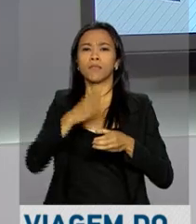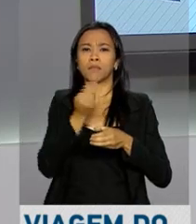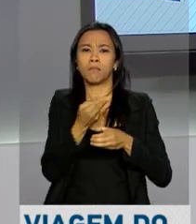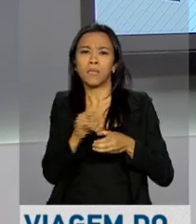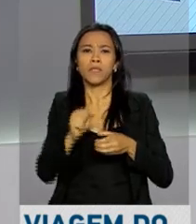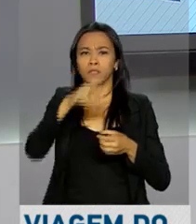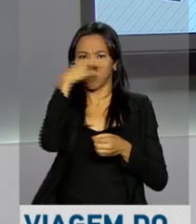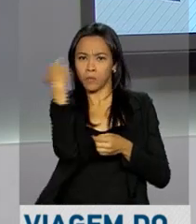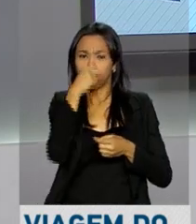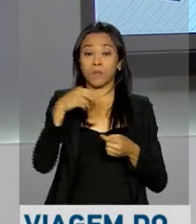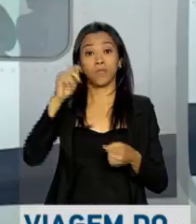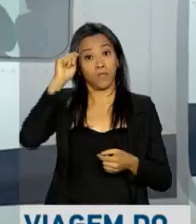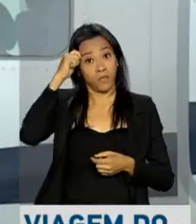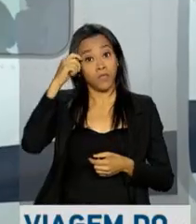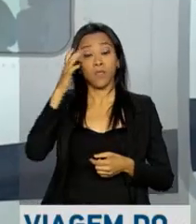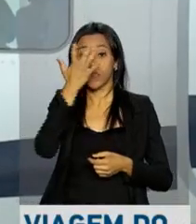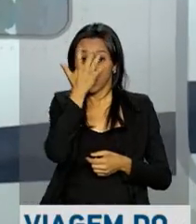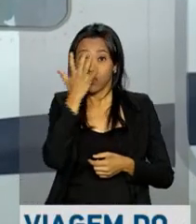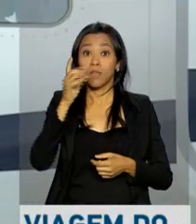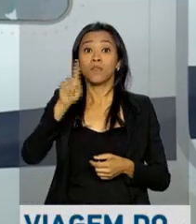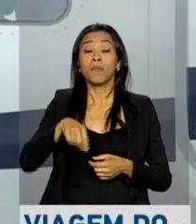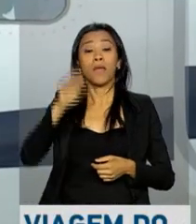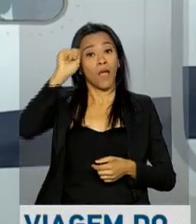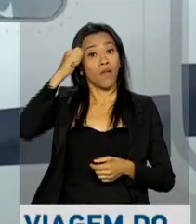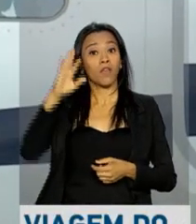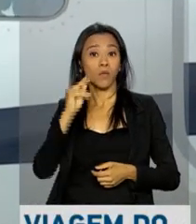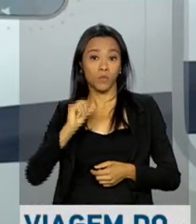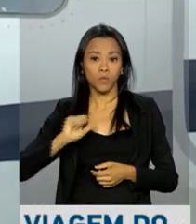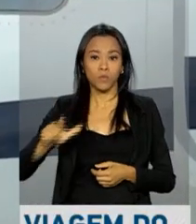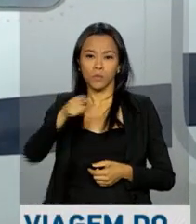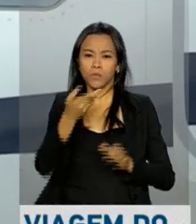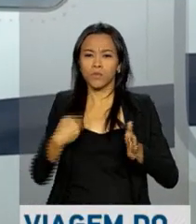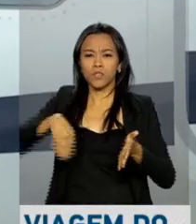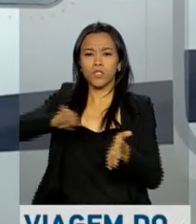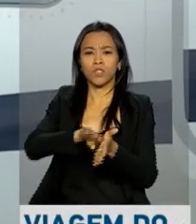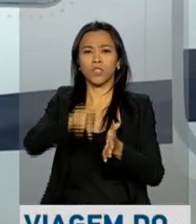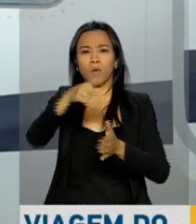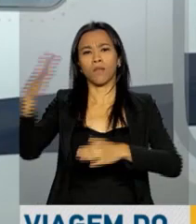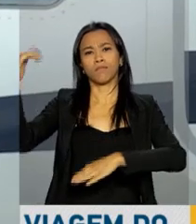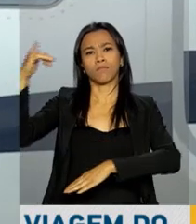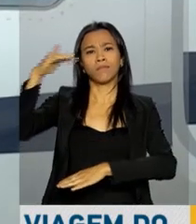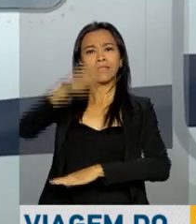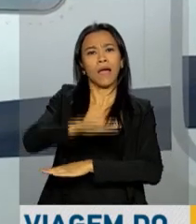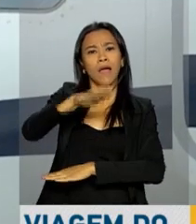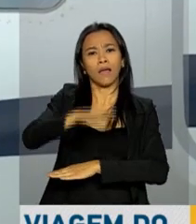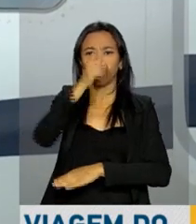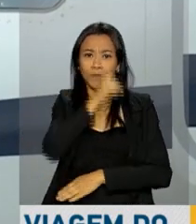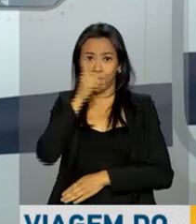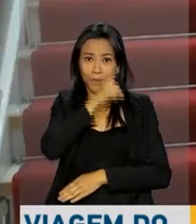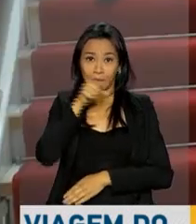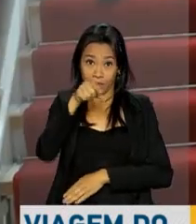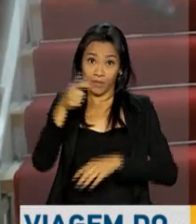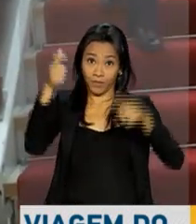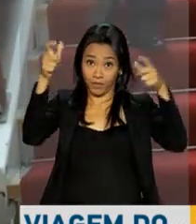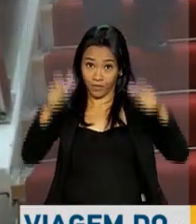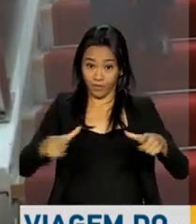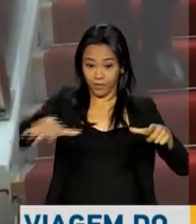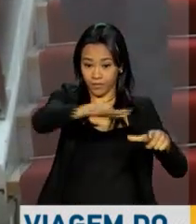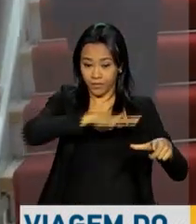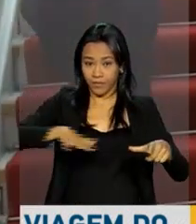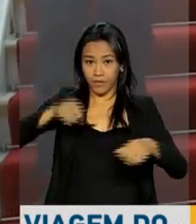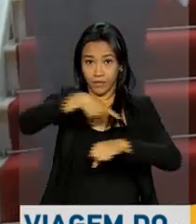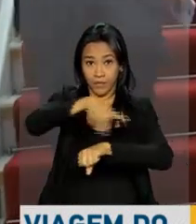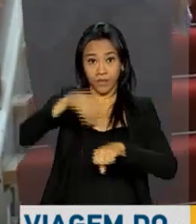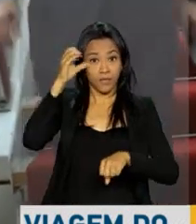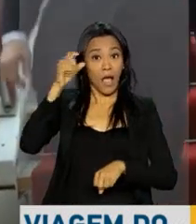China e África do Sul. O avião presidencial brasileiro aterrissou no início da tarde deste domingo na ilha chinesa e era madrugada